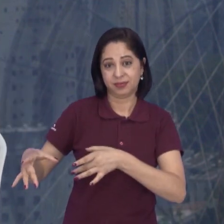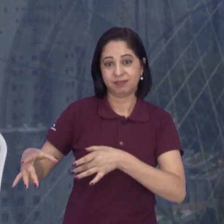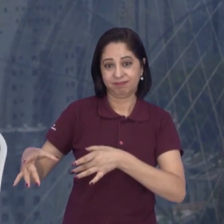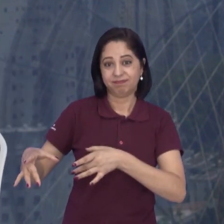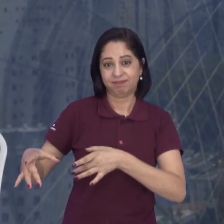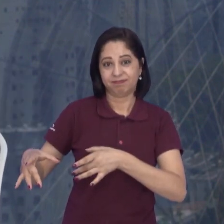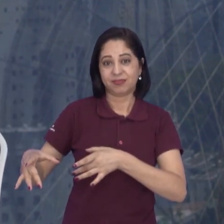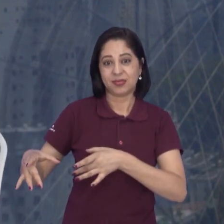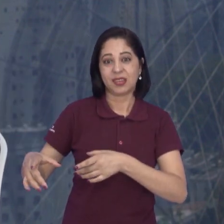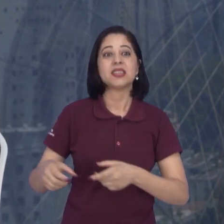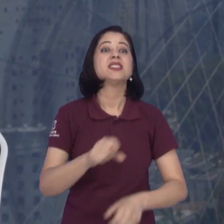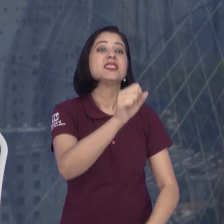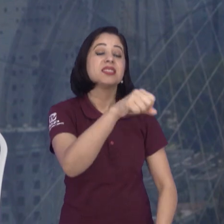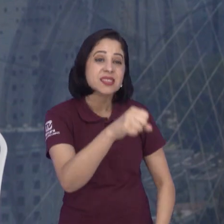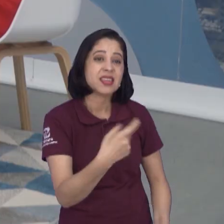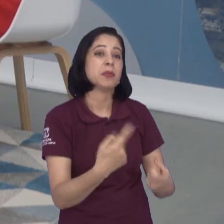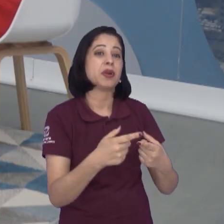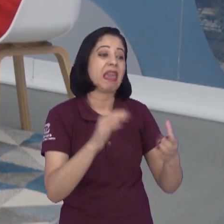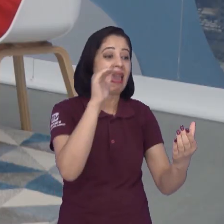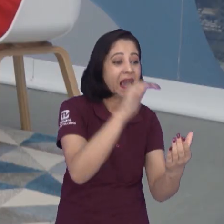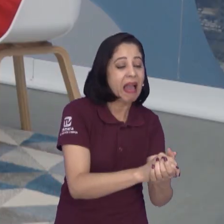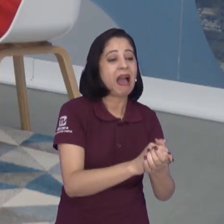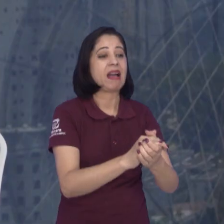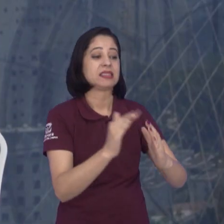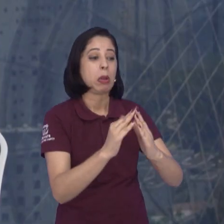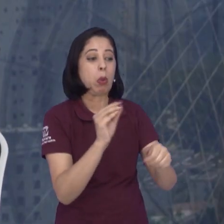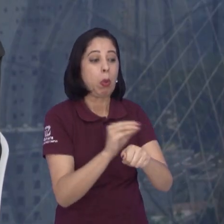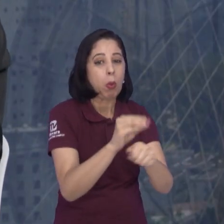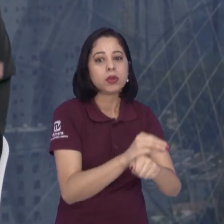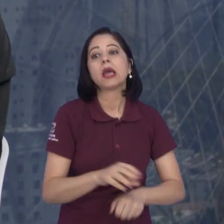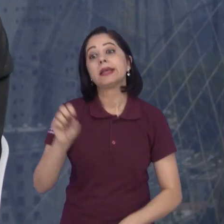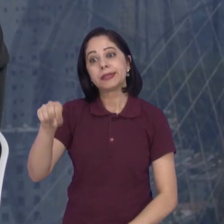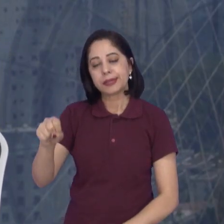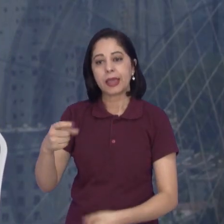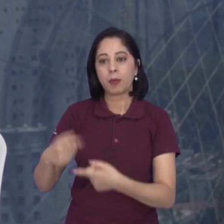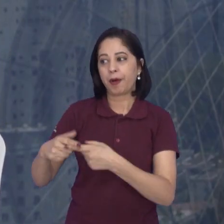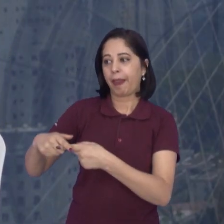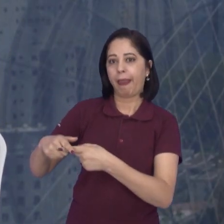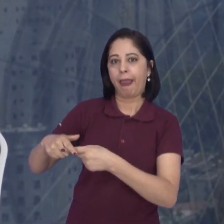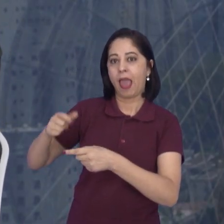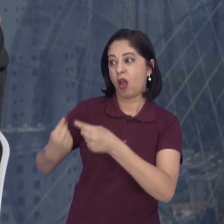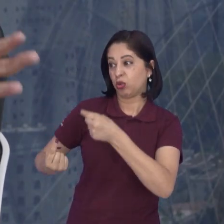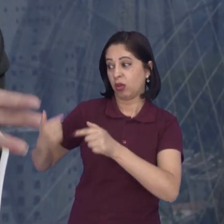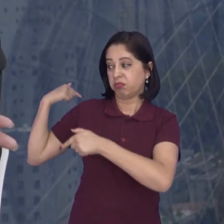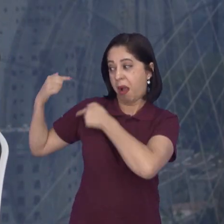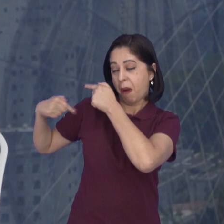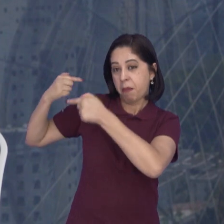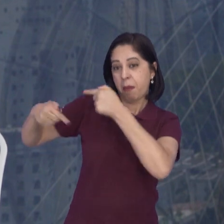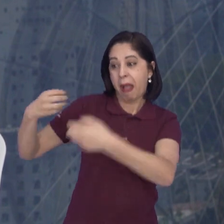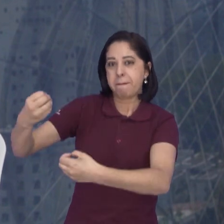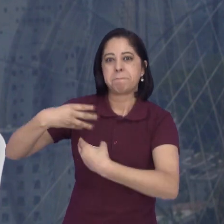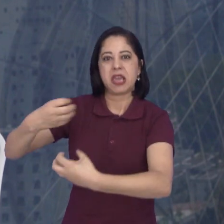fomos da casa logo cedo. Exato, né? porque fomos educadas para servir. Aquilo que a gente fala da sociedade patriarcal,